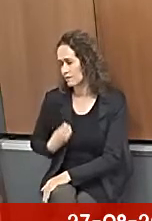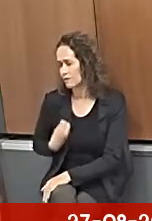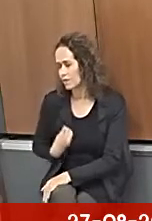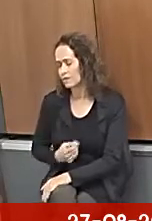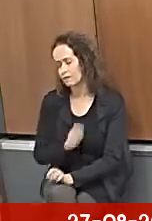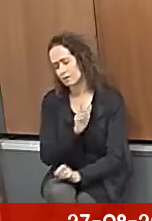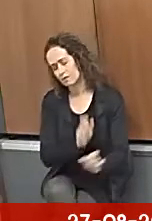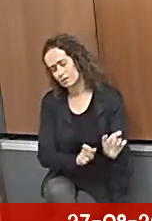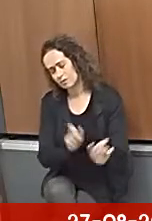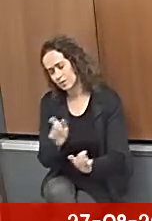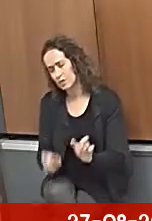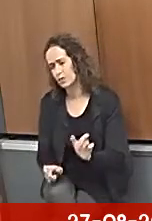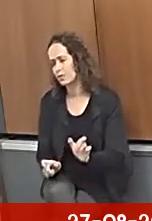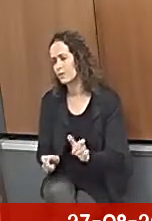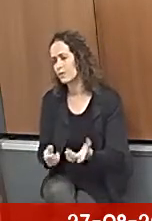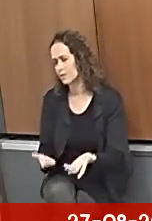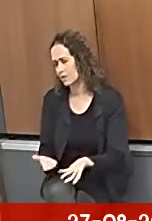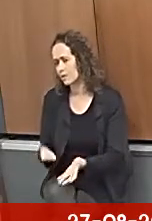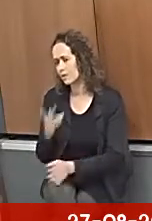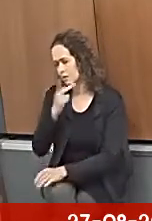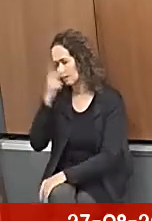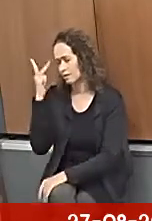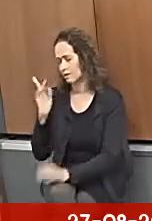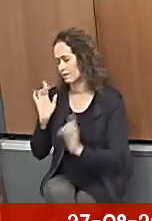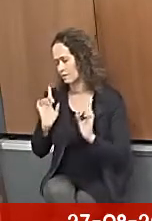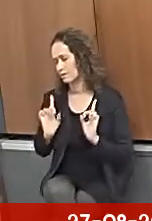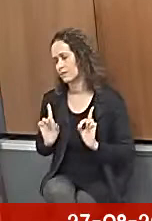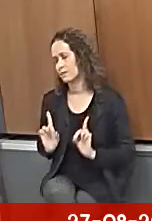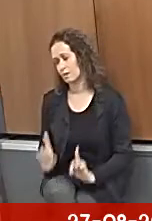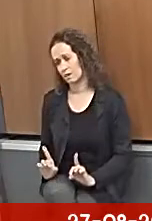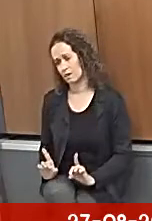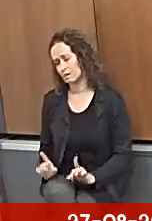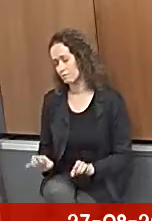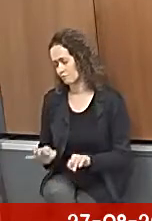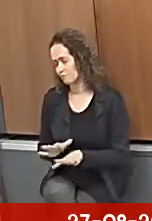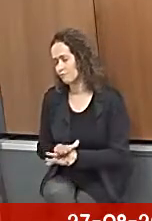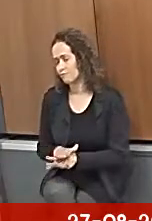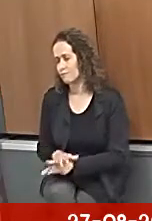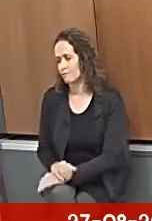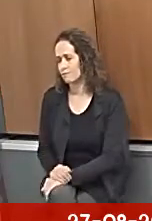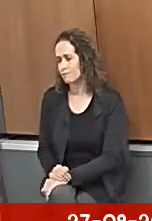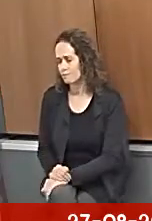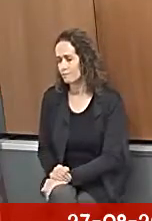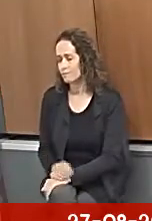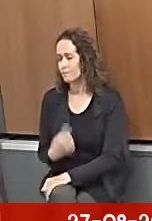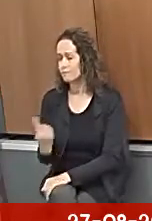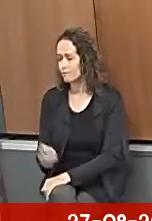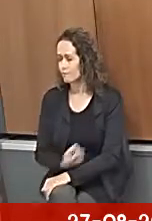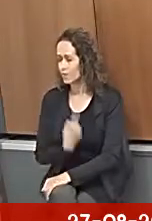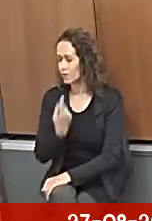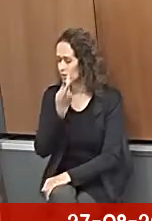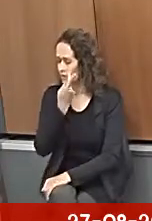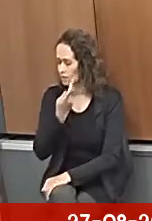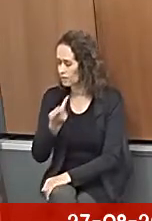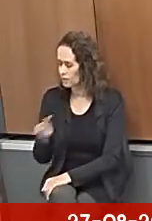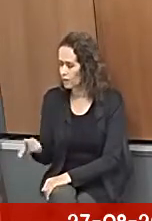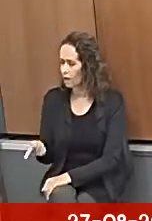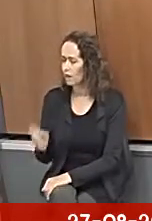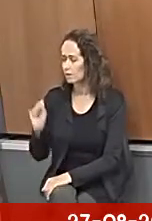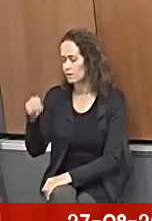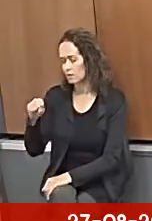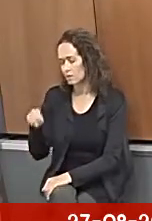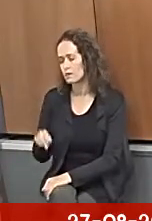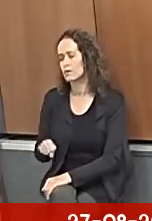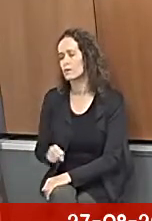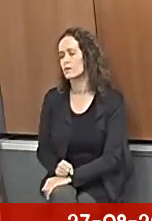ao público que é o público consumidor é o público fim da minas arena estaremos lá nas visitas nas duas visitas